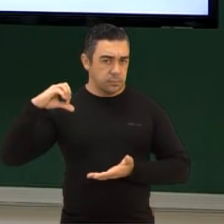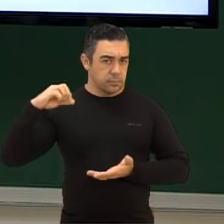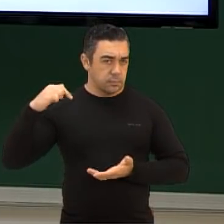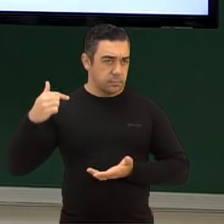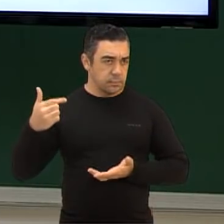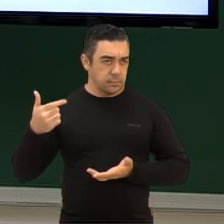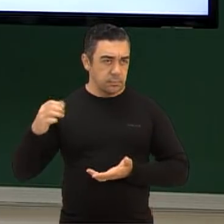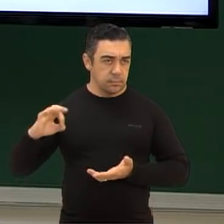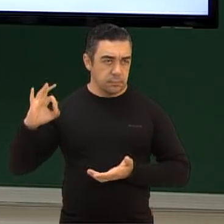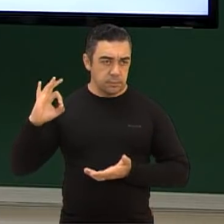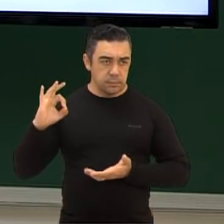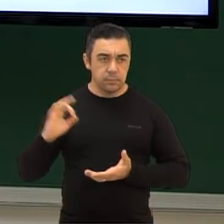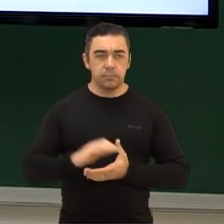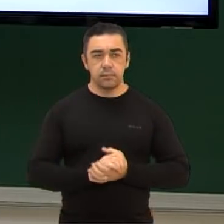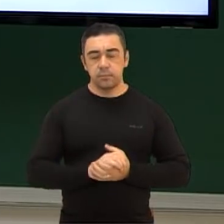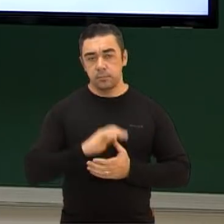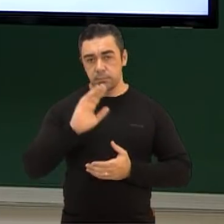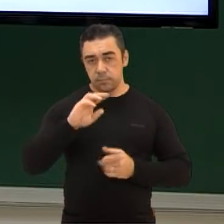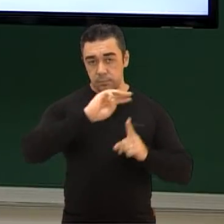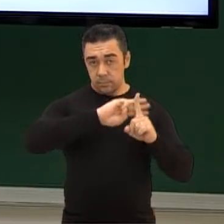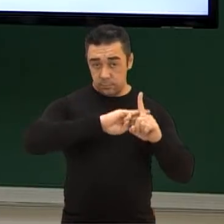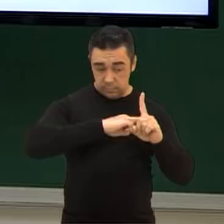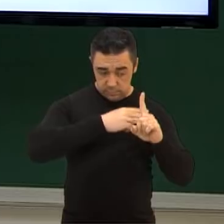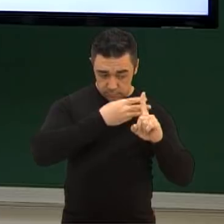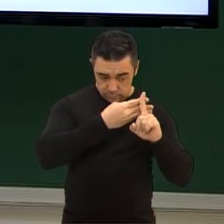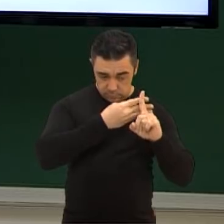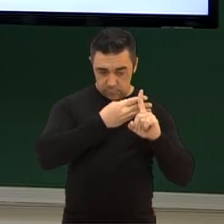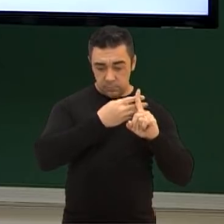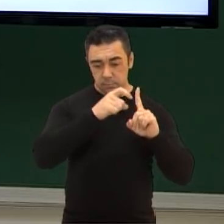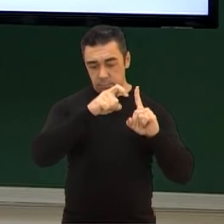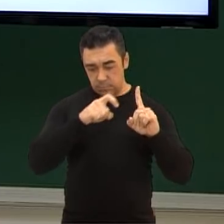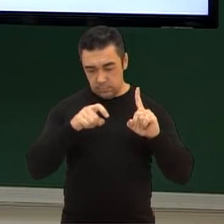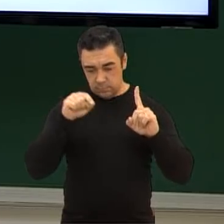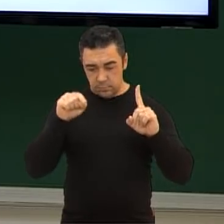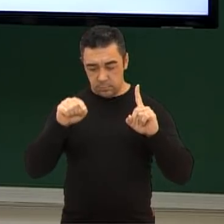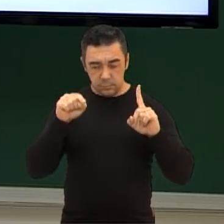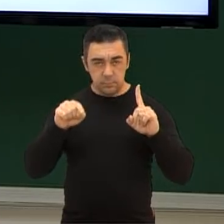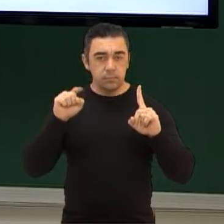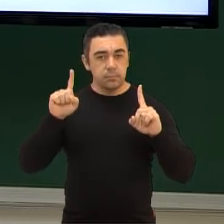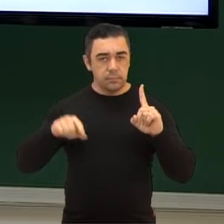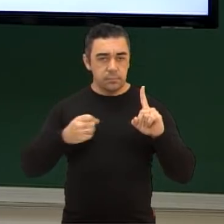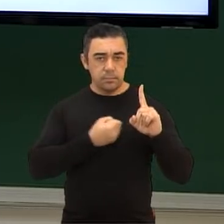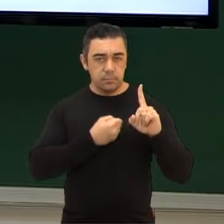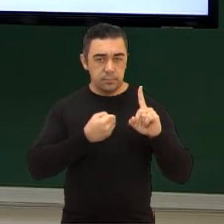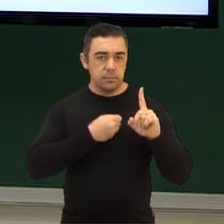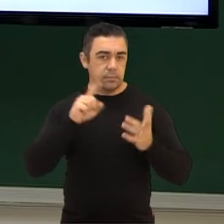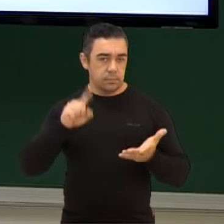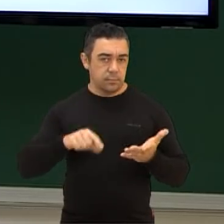Então, o triplo do complementar de um número é igual a